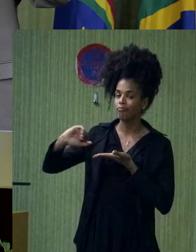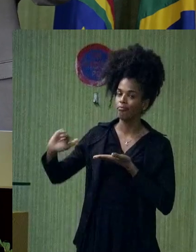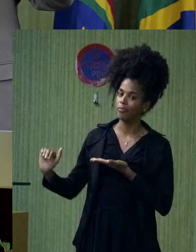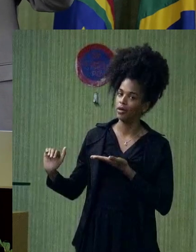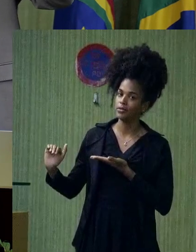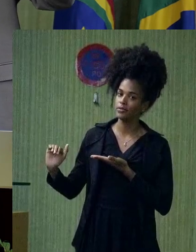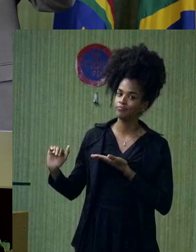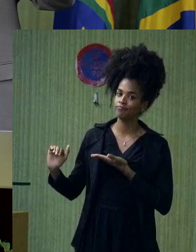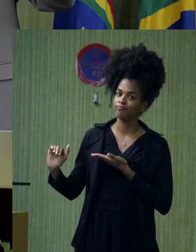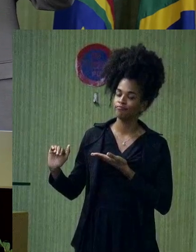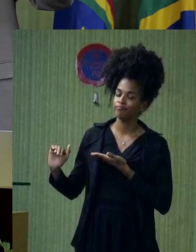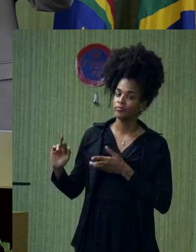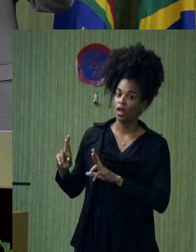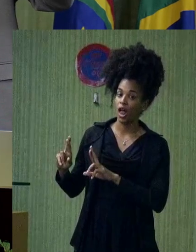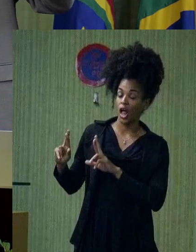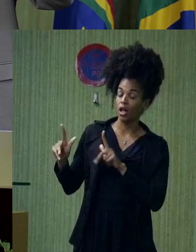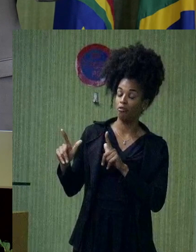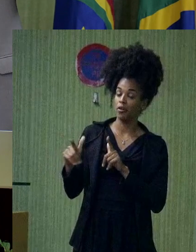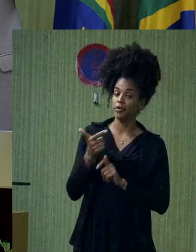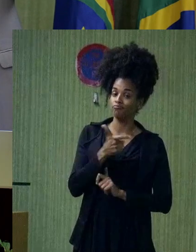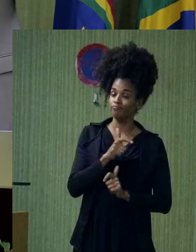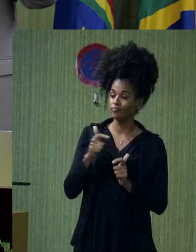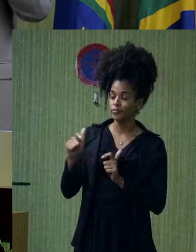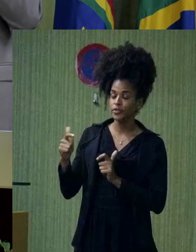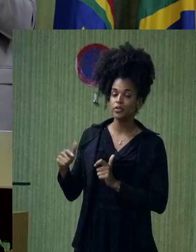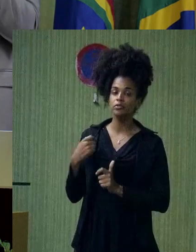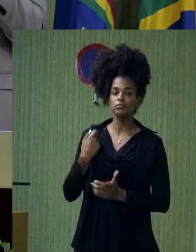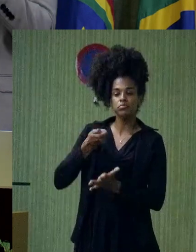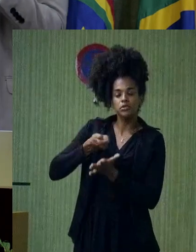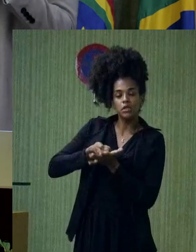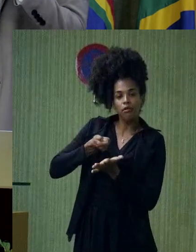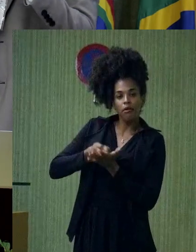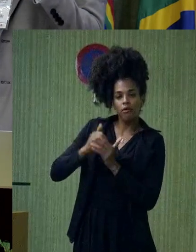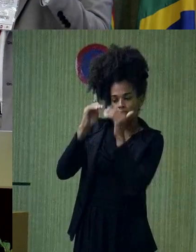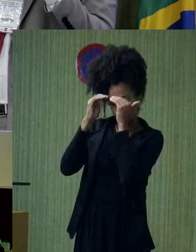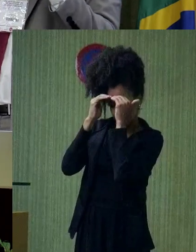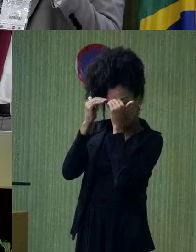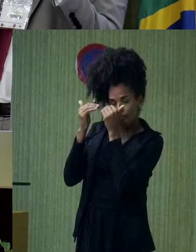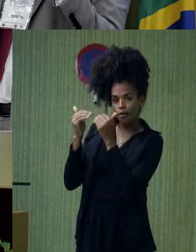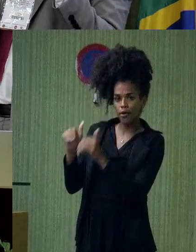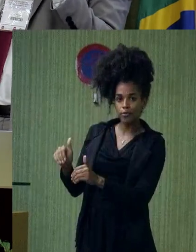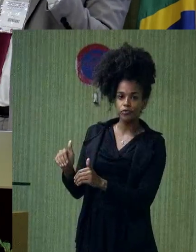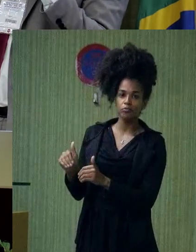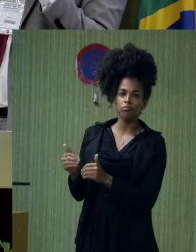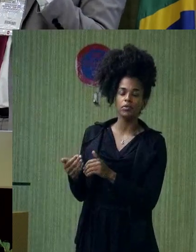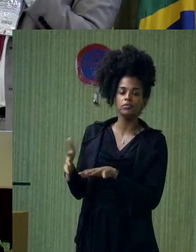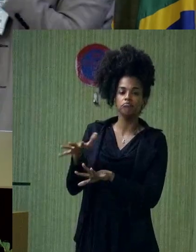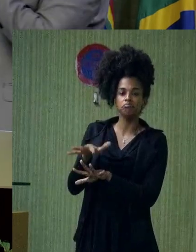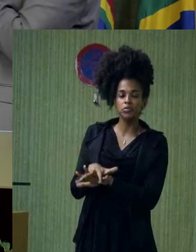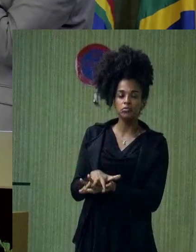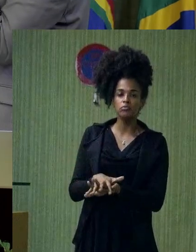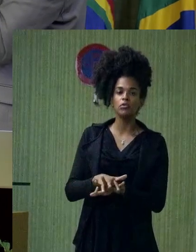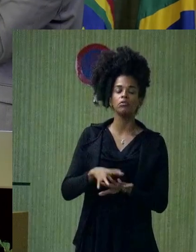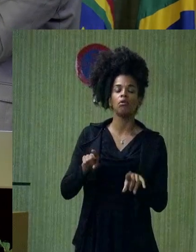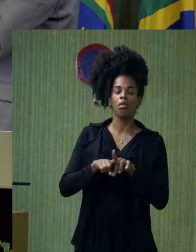muitas vezes Ok então é preciso garantir também o respeito e inclusão no âmbito das escolas